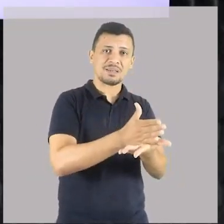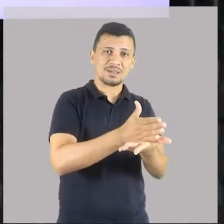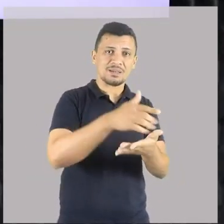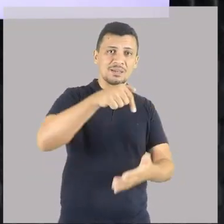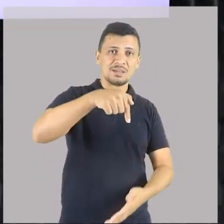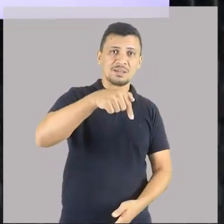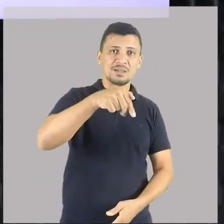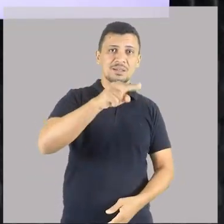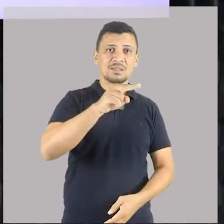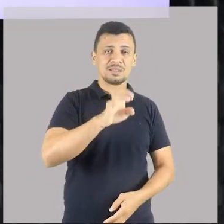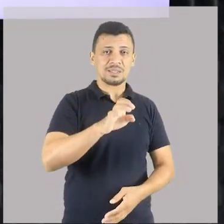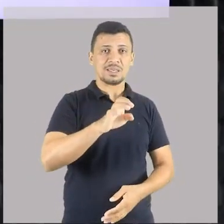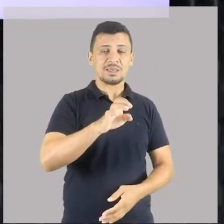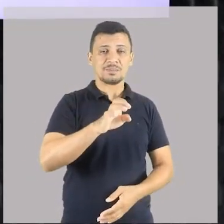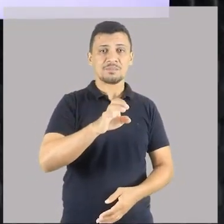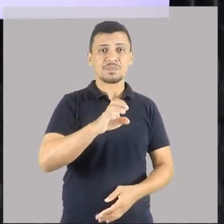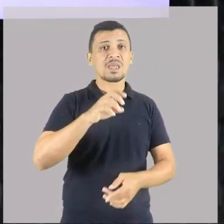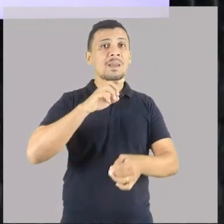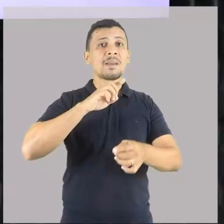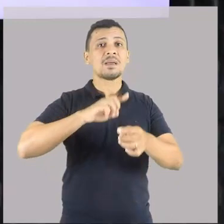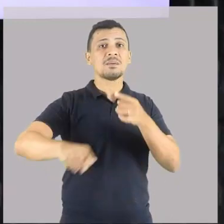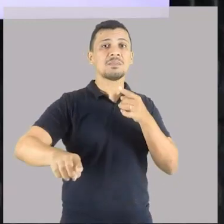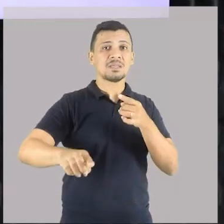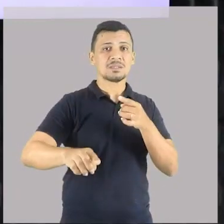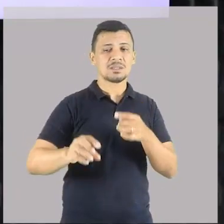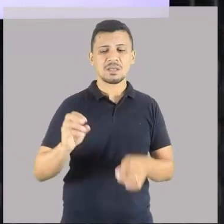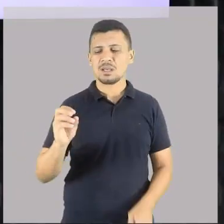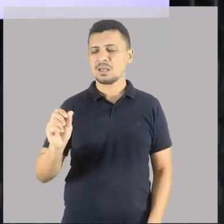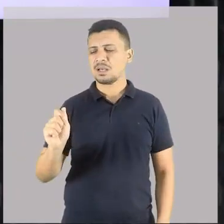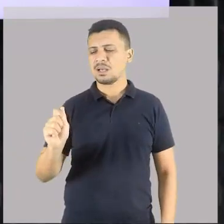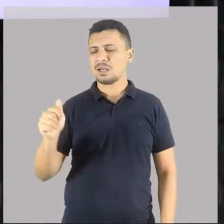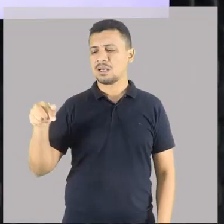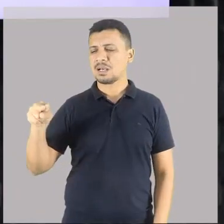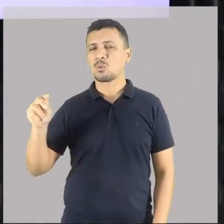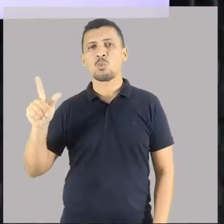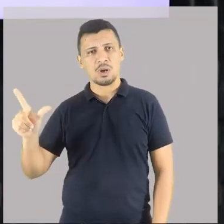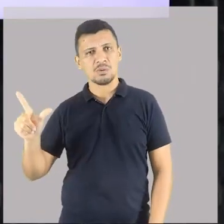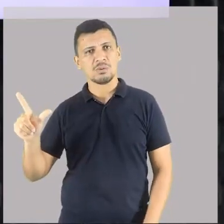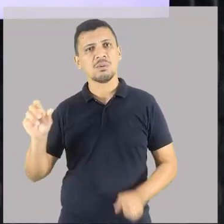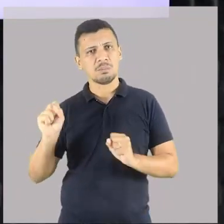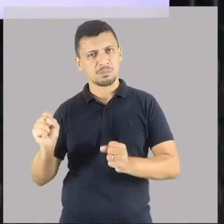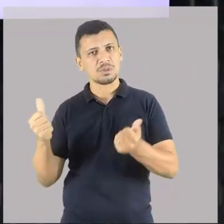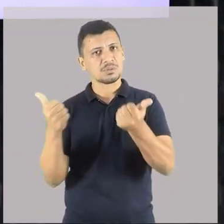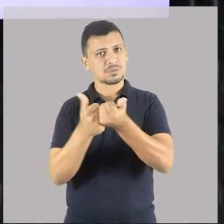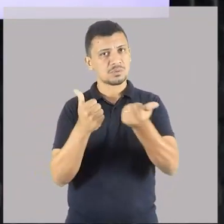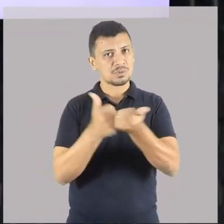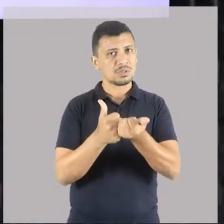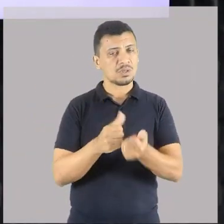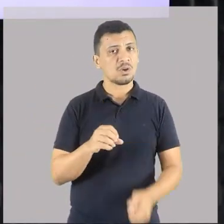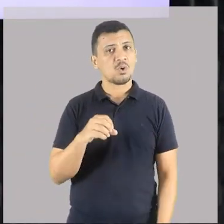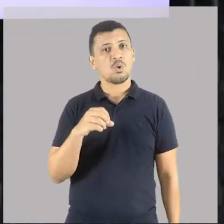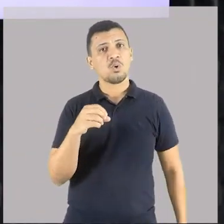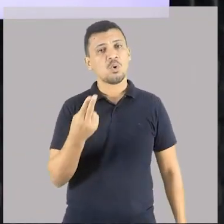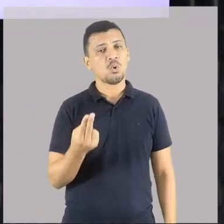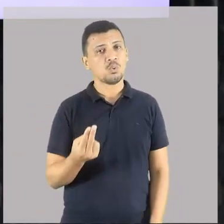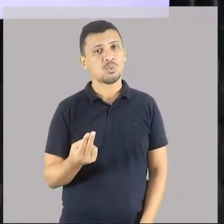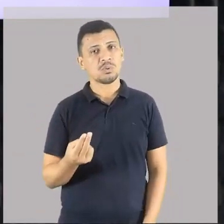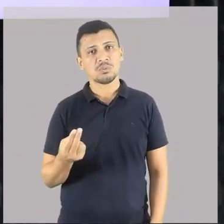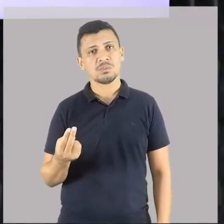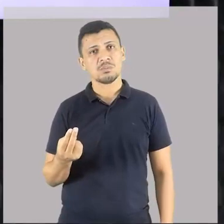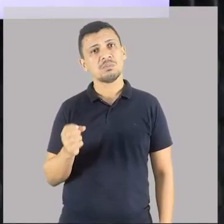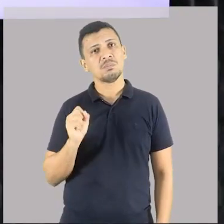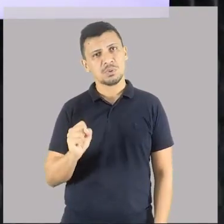poderia dizer uma barreira a qual impeça que essa fragilidade seja vencida. Eu posso substituir o que por a